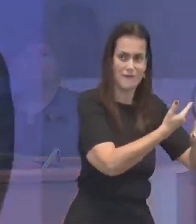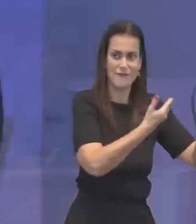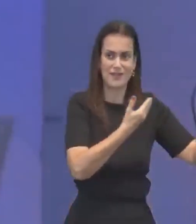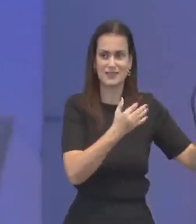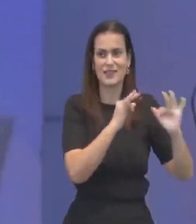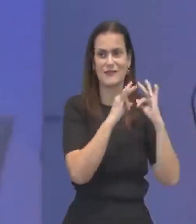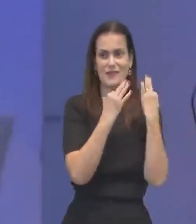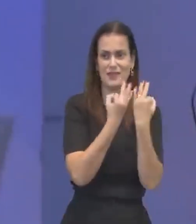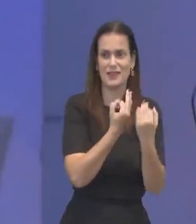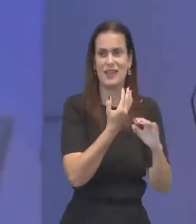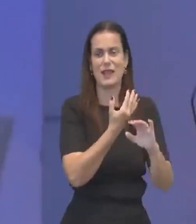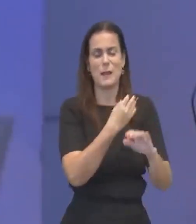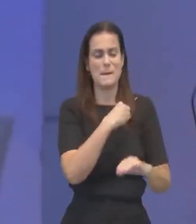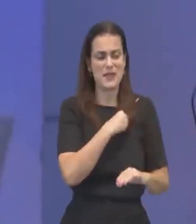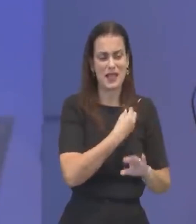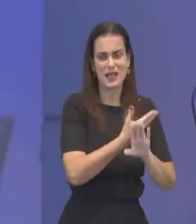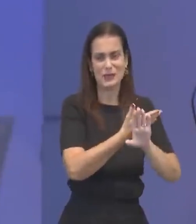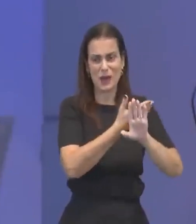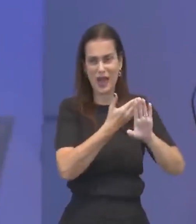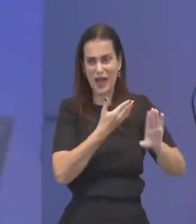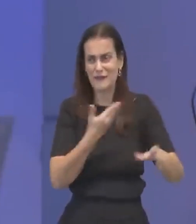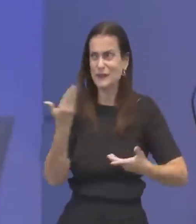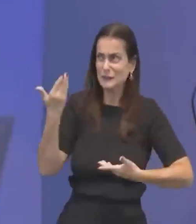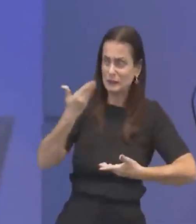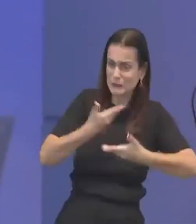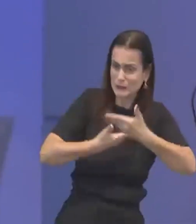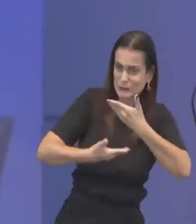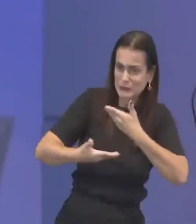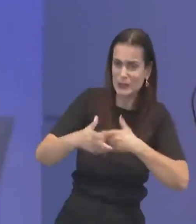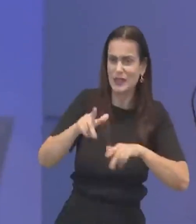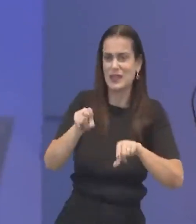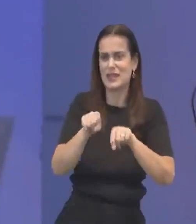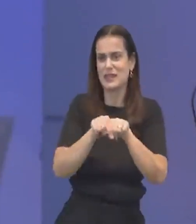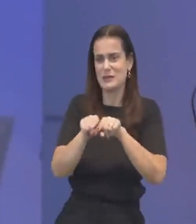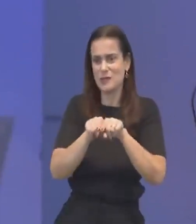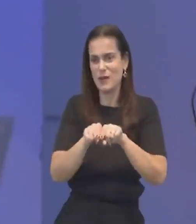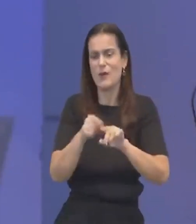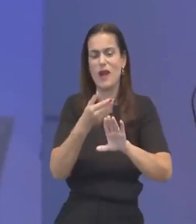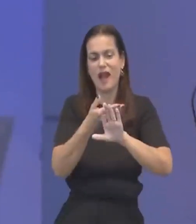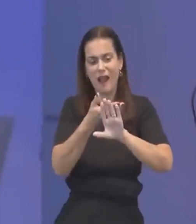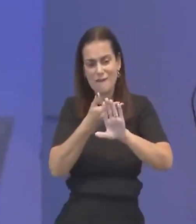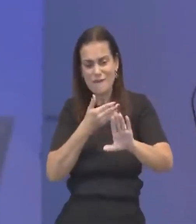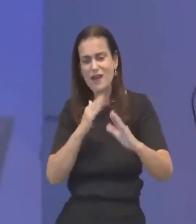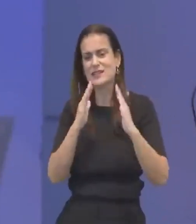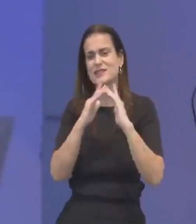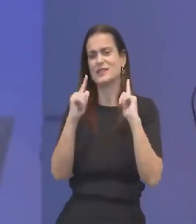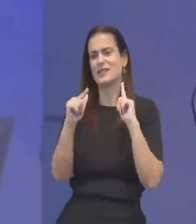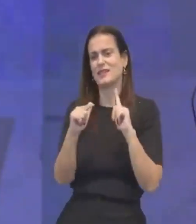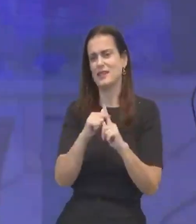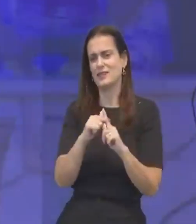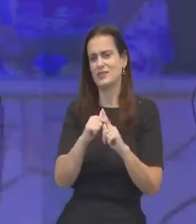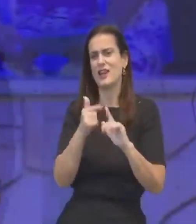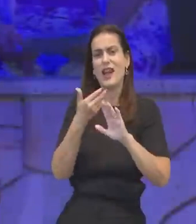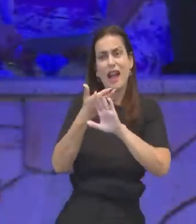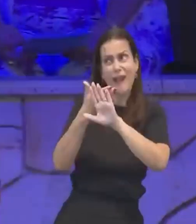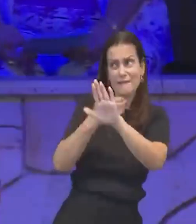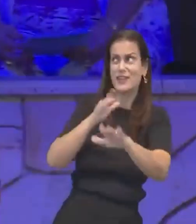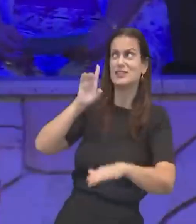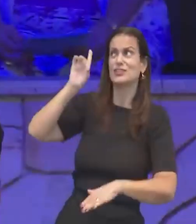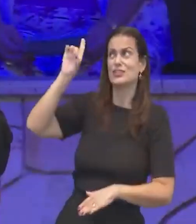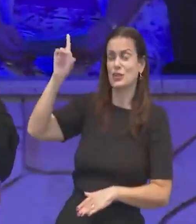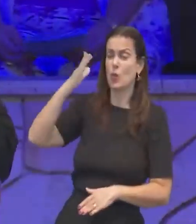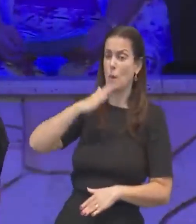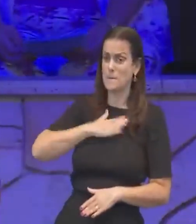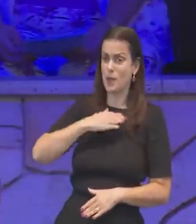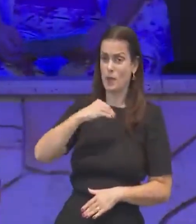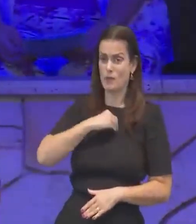família, o pecado nos afasta da nossa convivência com os nossos irmãos, com a nossa igreja, e principalmente o nosso pecado, o meu pecado, o